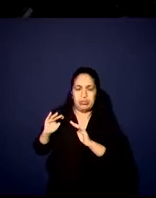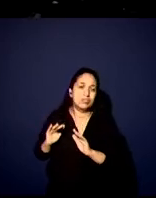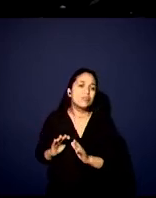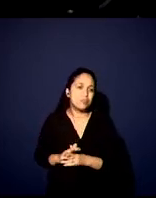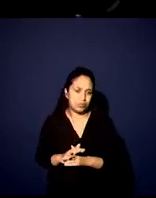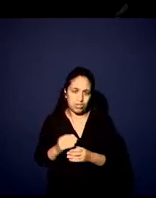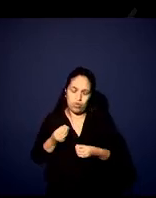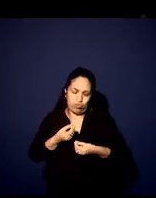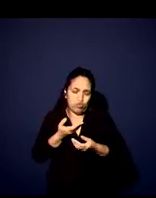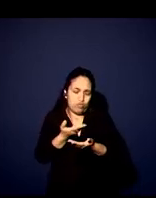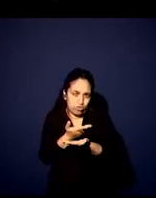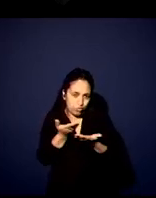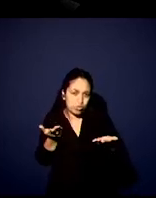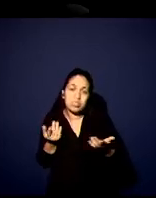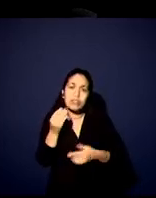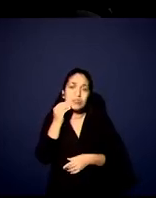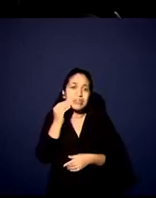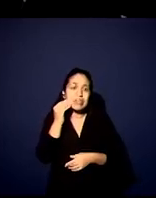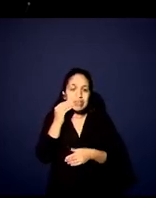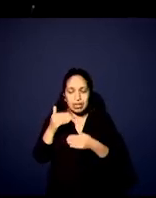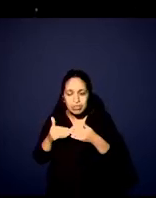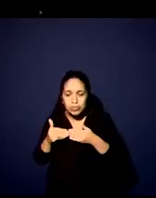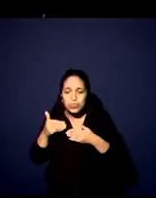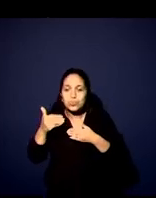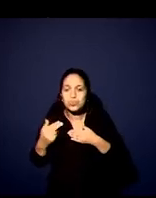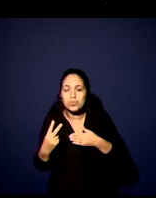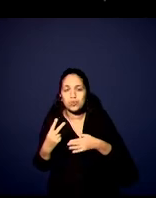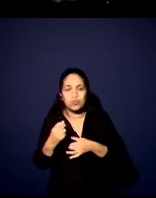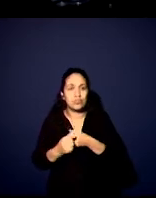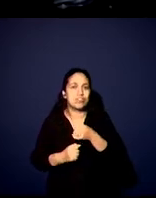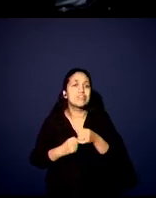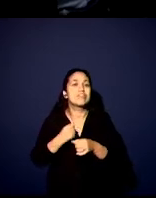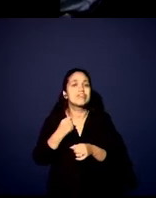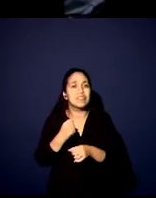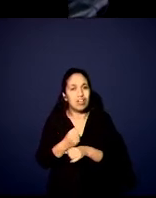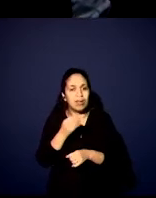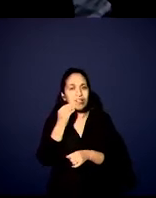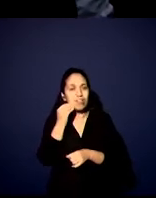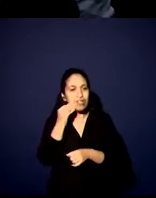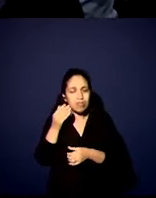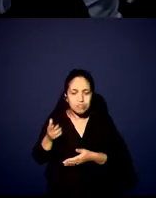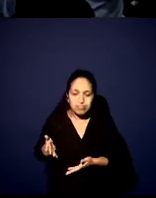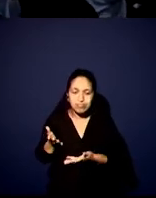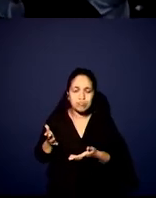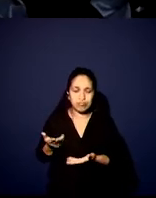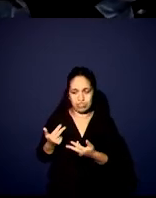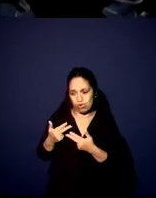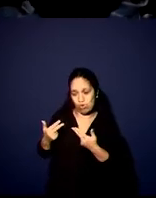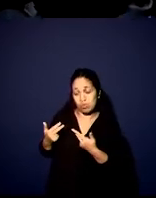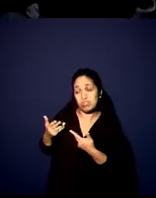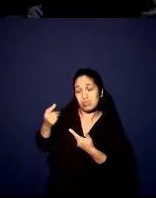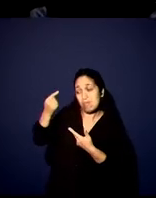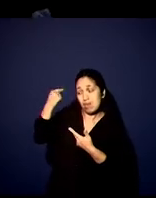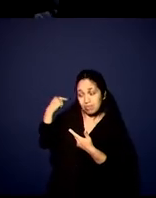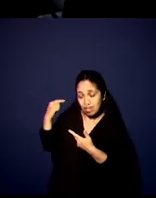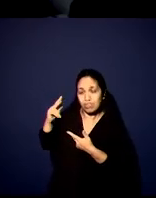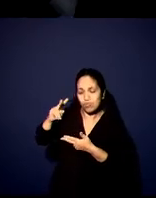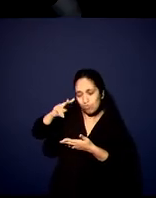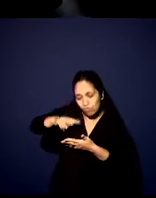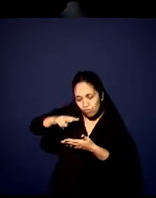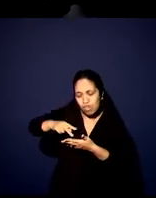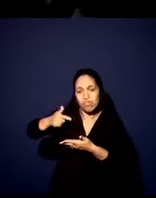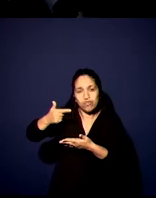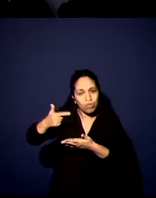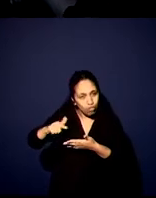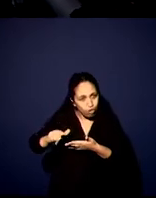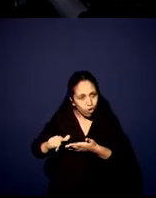é o que nós vamos tentar fazer nesses próximos dois anos é tocar as matérias que não são novas que serão revisitadas e